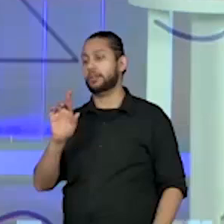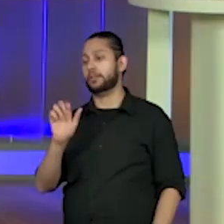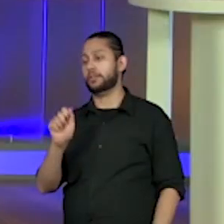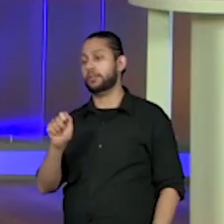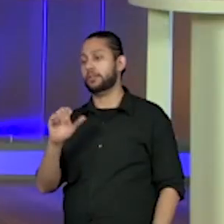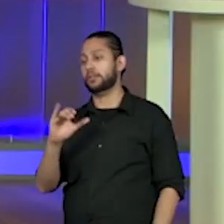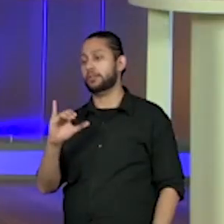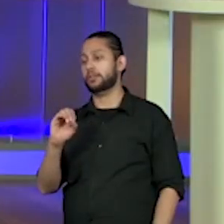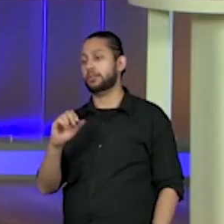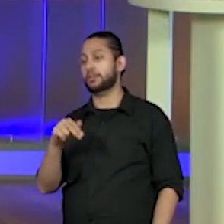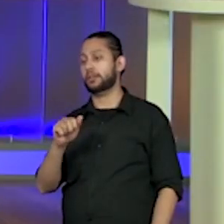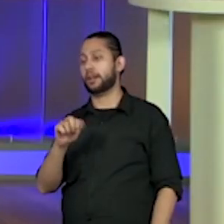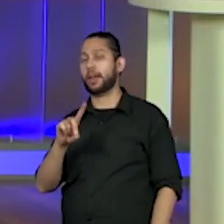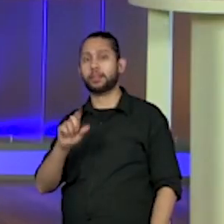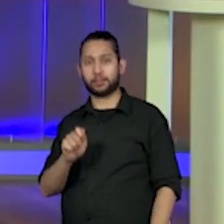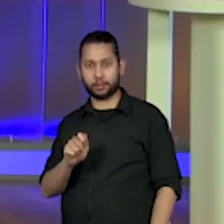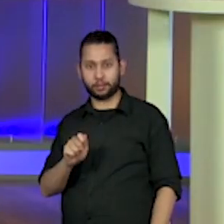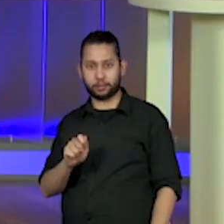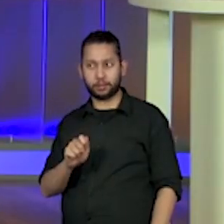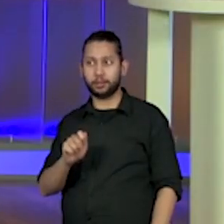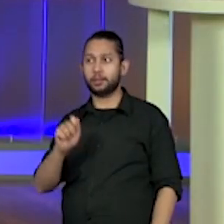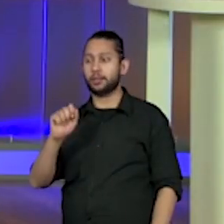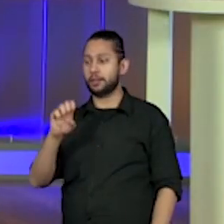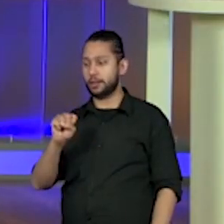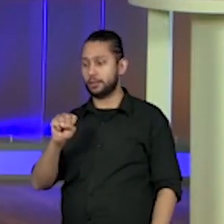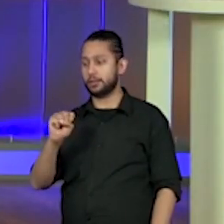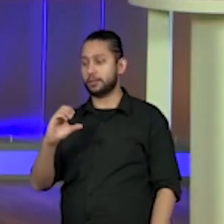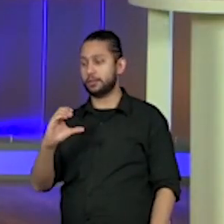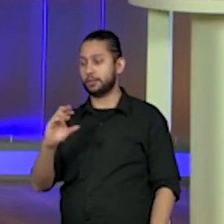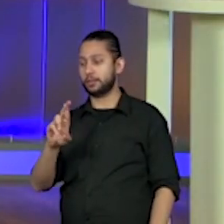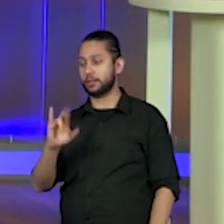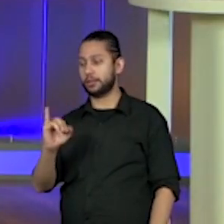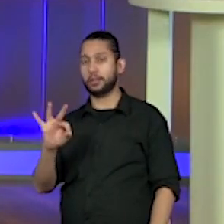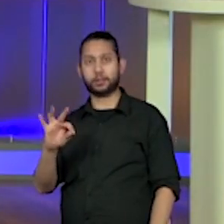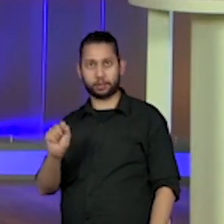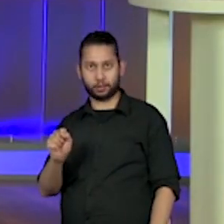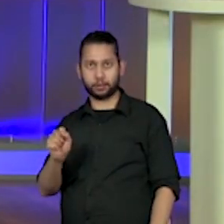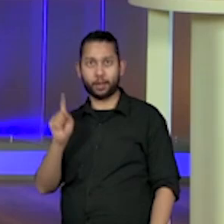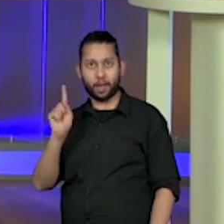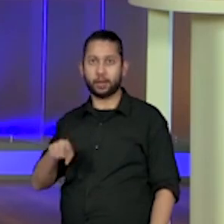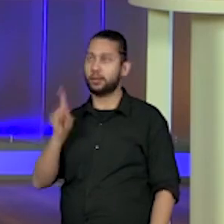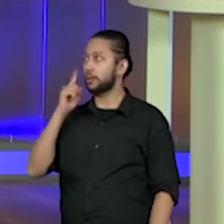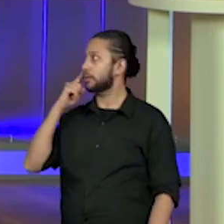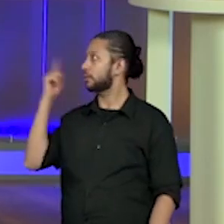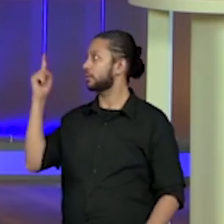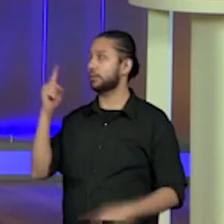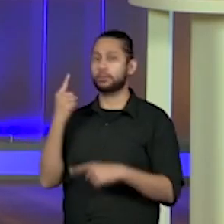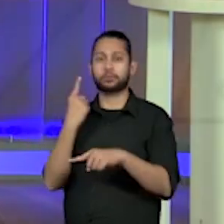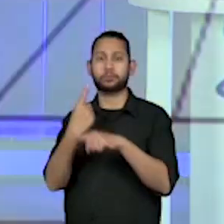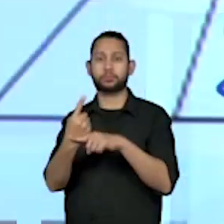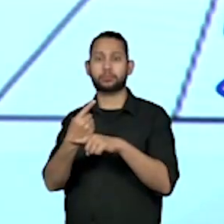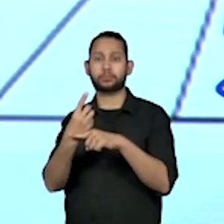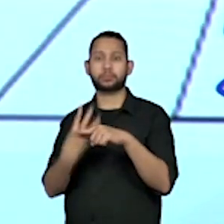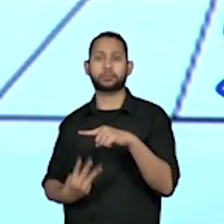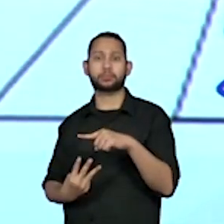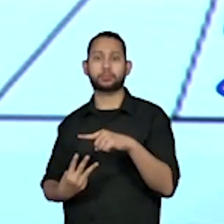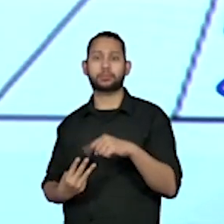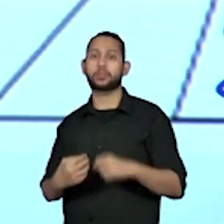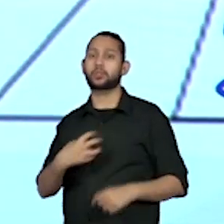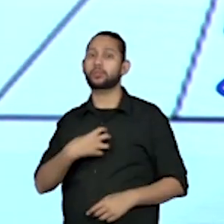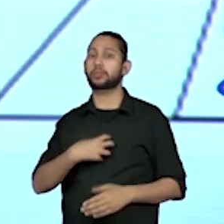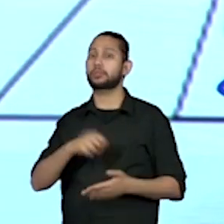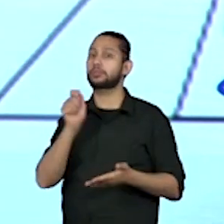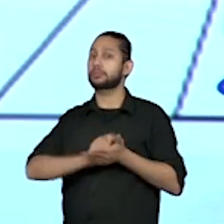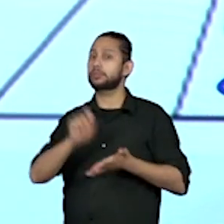alguém pedir para vocês, represente com a escrita fracionária tal imagem, é isso aqui que vocês vão utilizar. É a